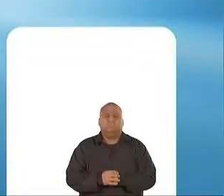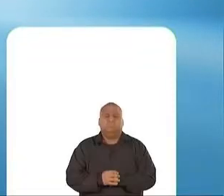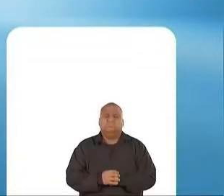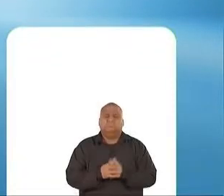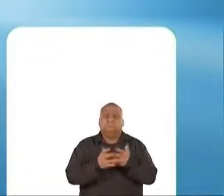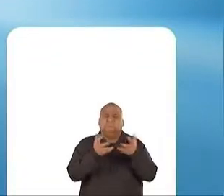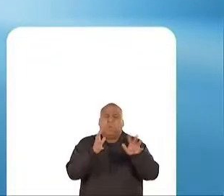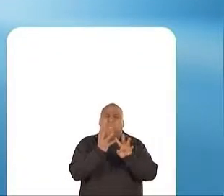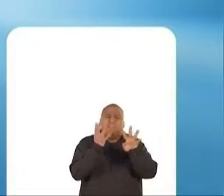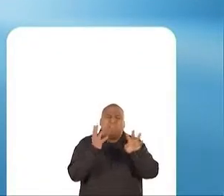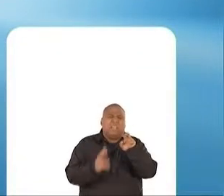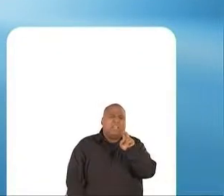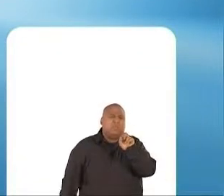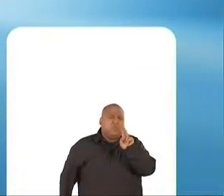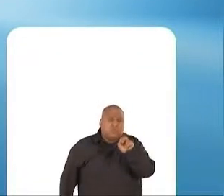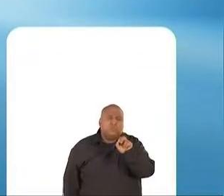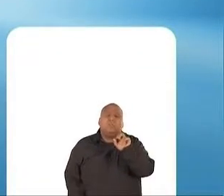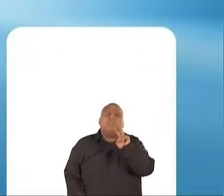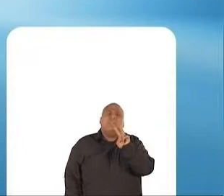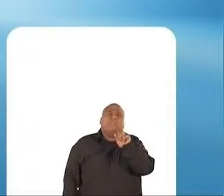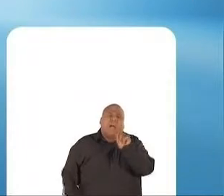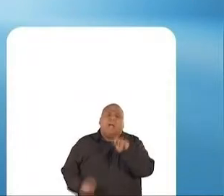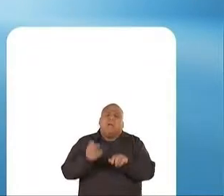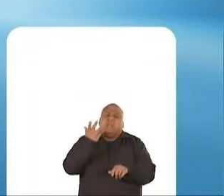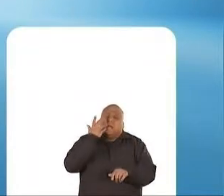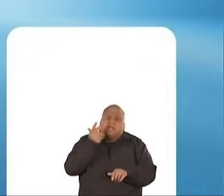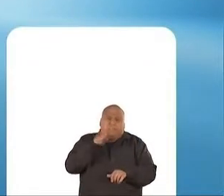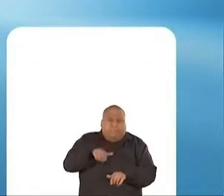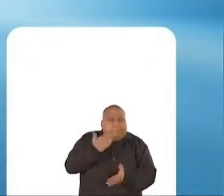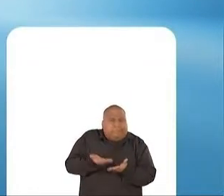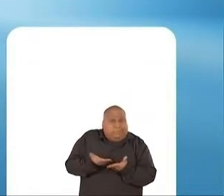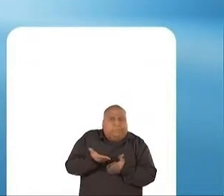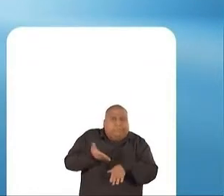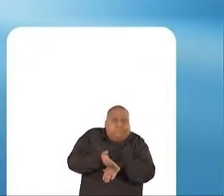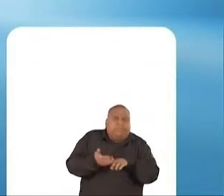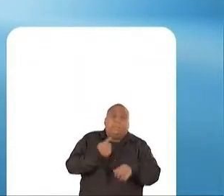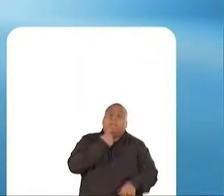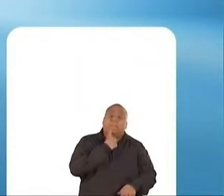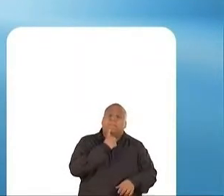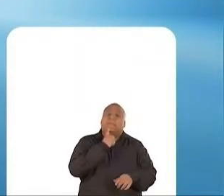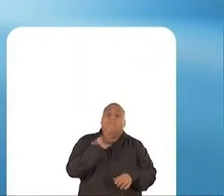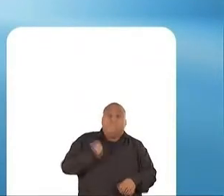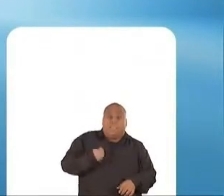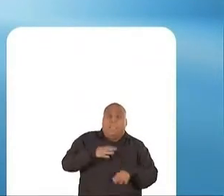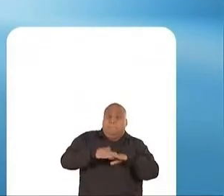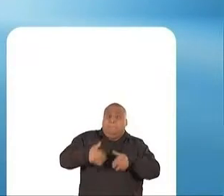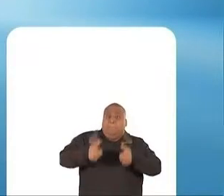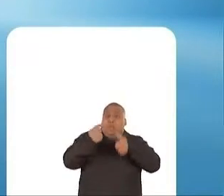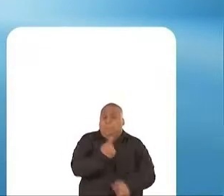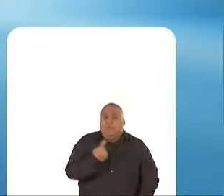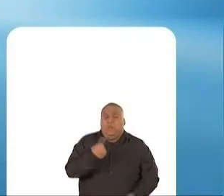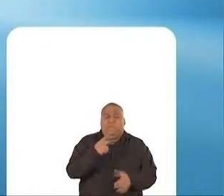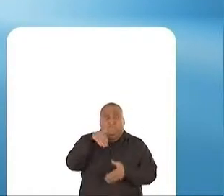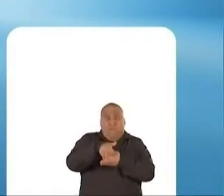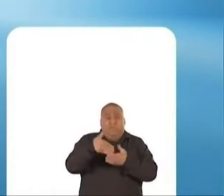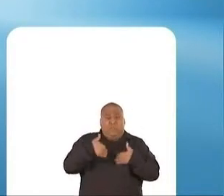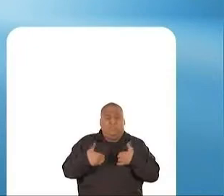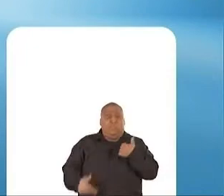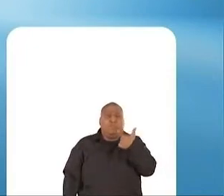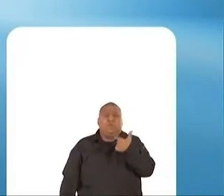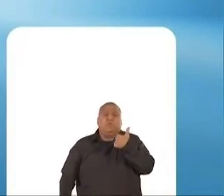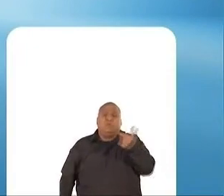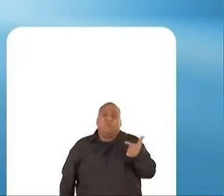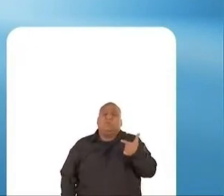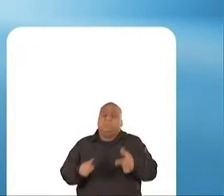filas do SUS, mais vagas em creches e segurança na região de Campinas. Por uma vida digna. Maria Giovana, 1212, para a